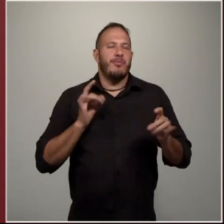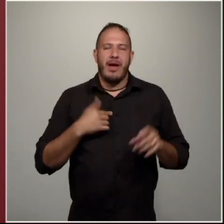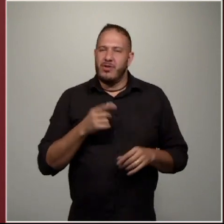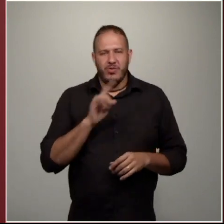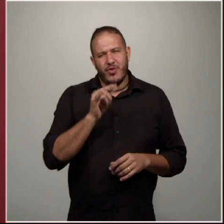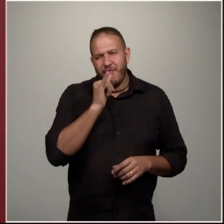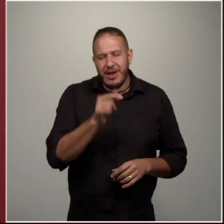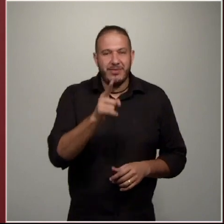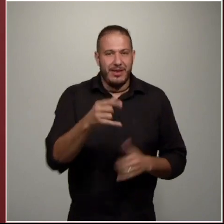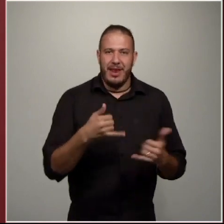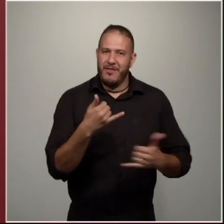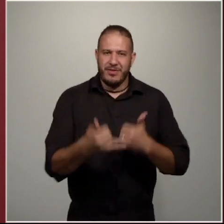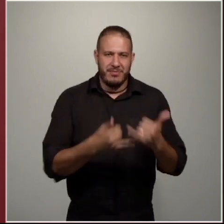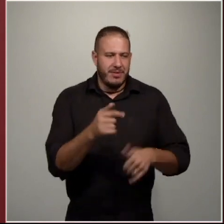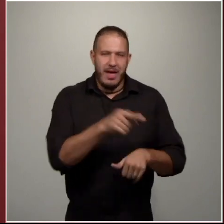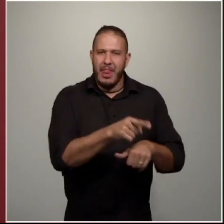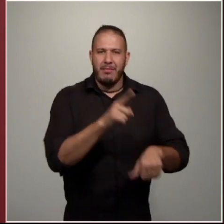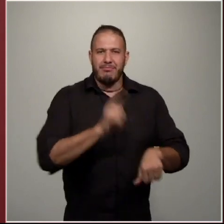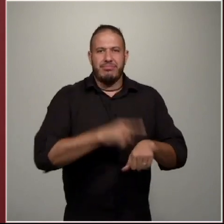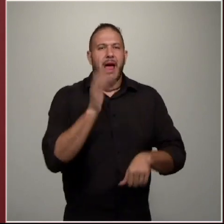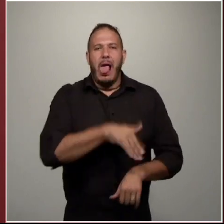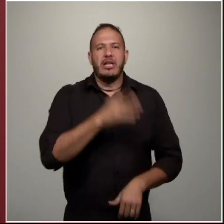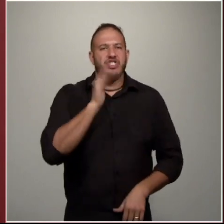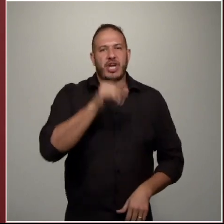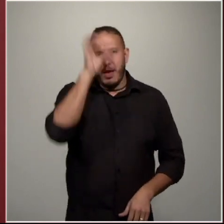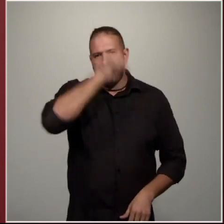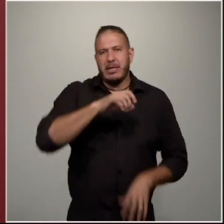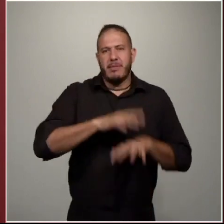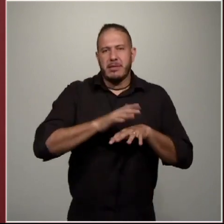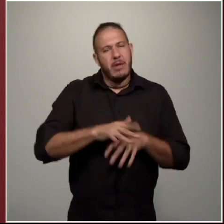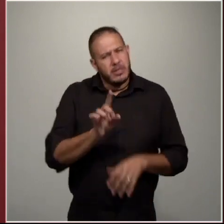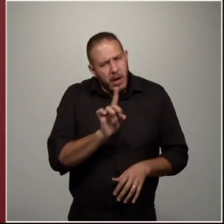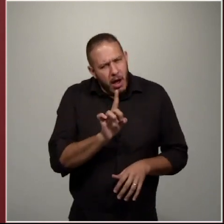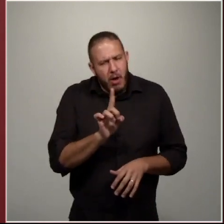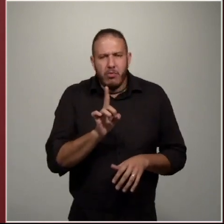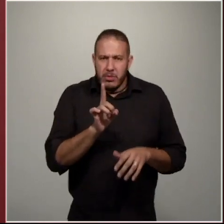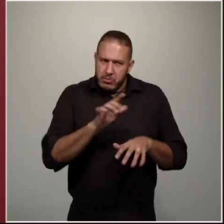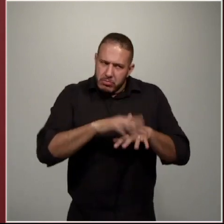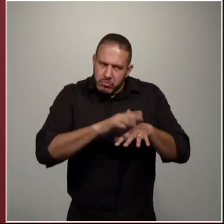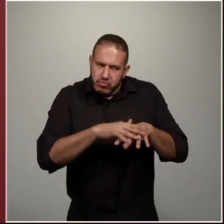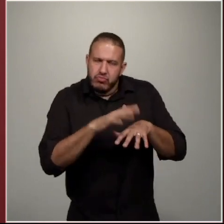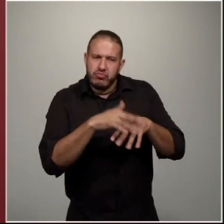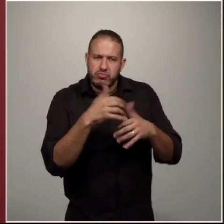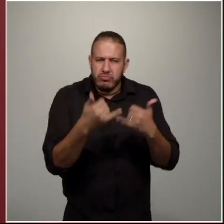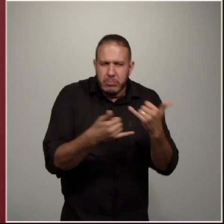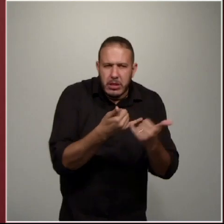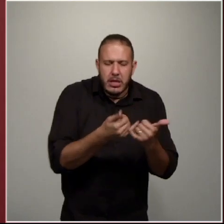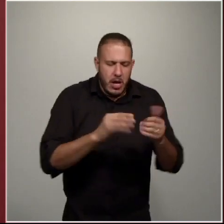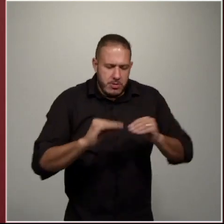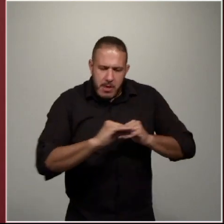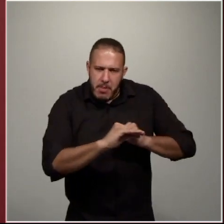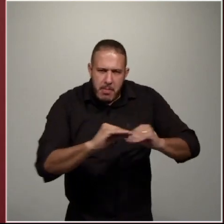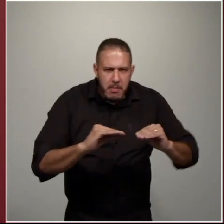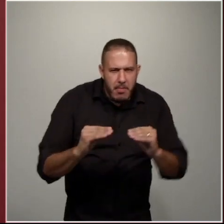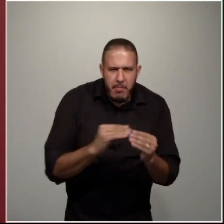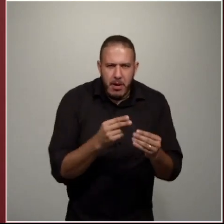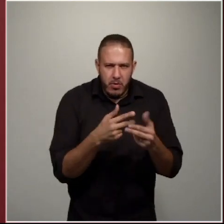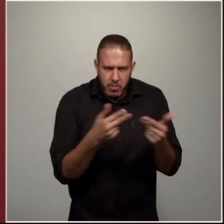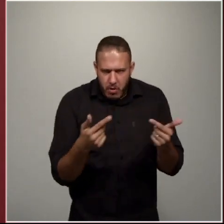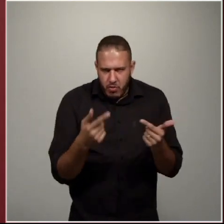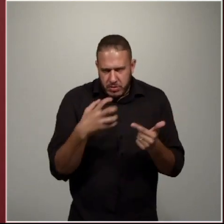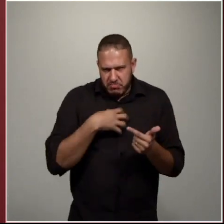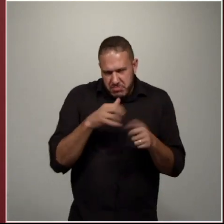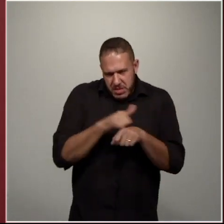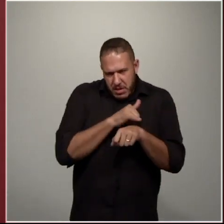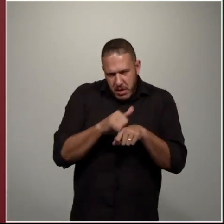exemplo quando você leva um jogo automaticamente ele sabe matemática não o jogo ele tem que o jogo o material manipulável uma outra abordagem dessas que a gente